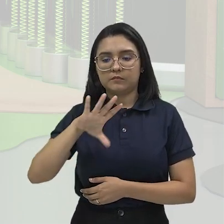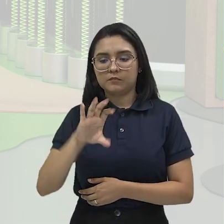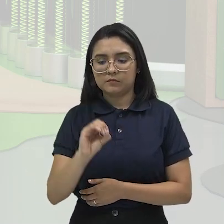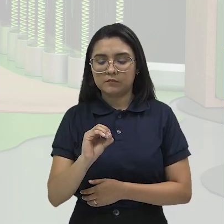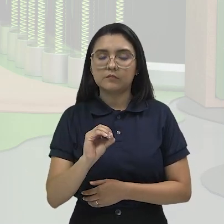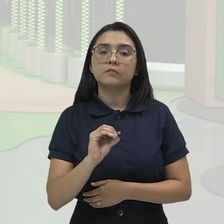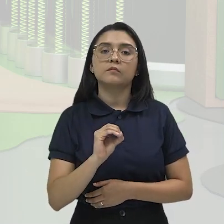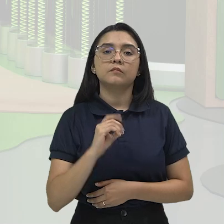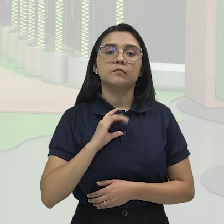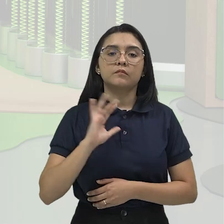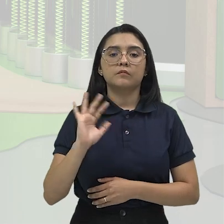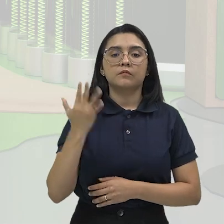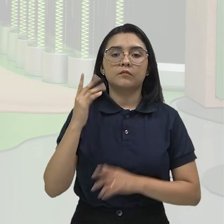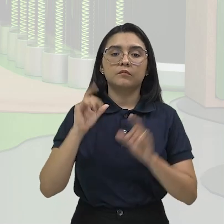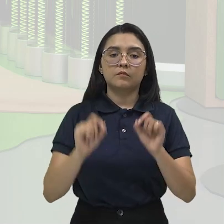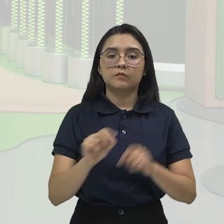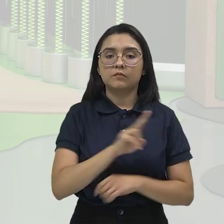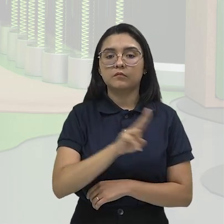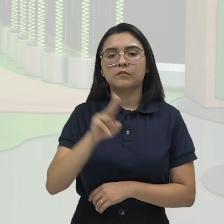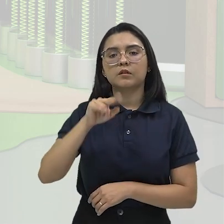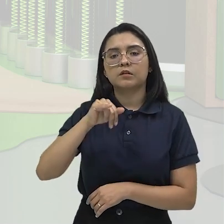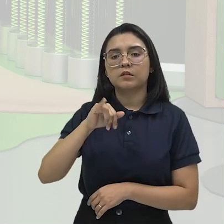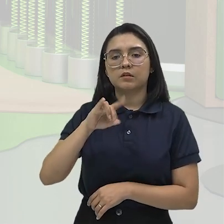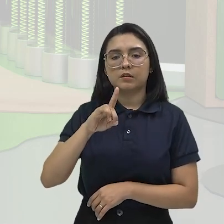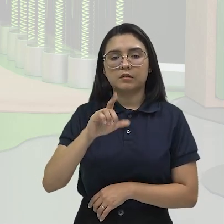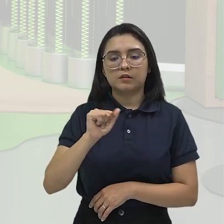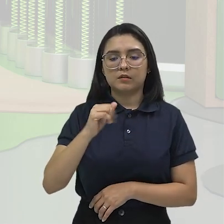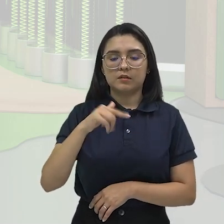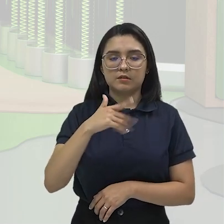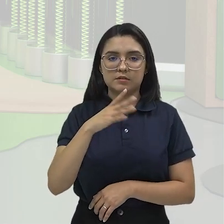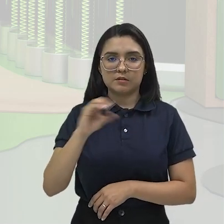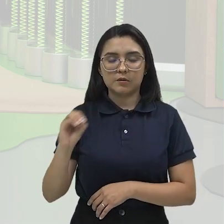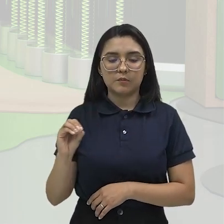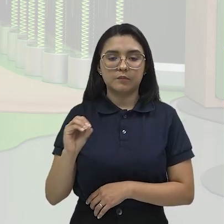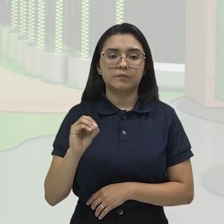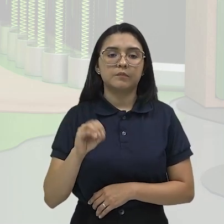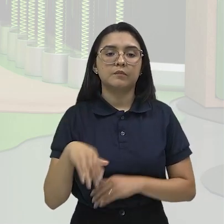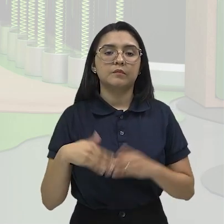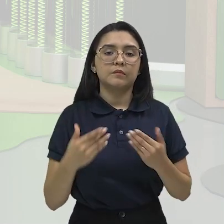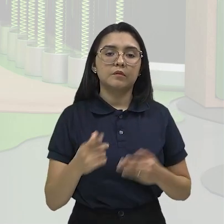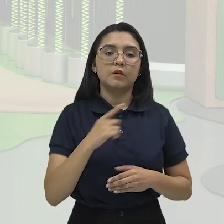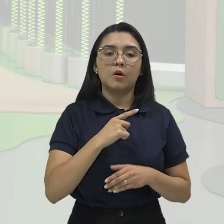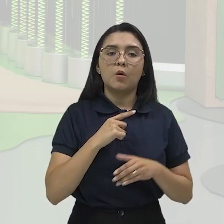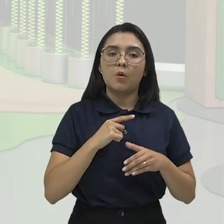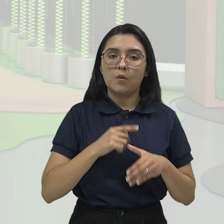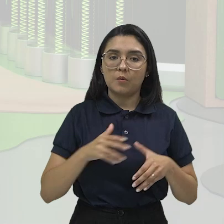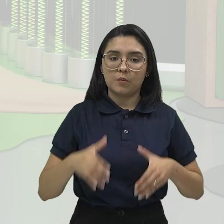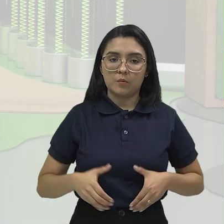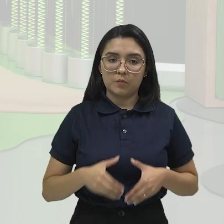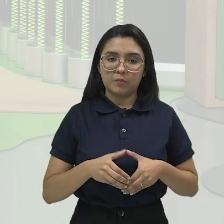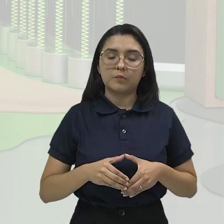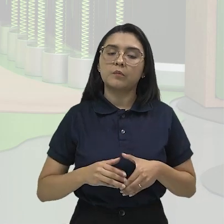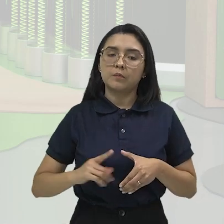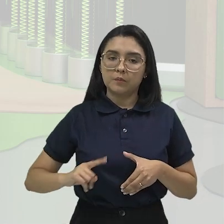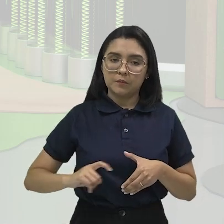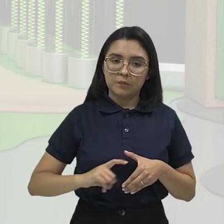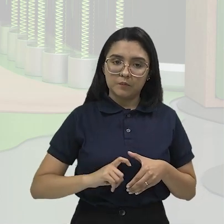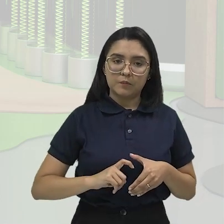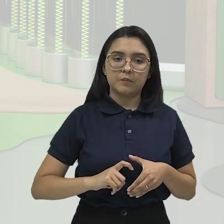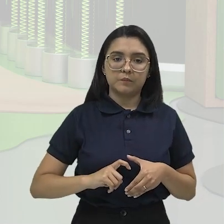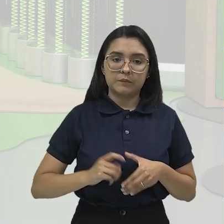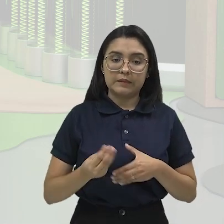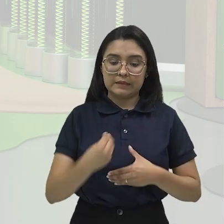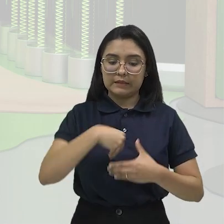né, a chamada nidação. O que é a nidação, gente? É quando o bebê se fixa nessa camada interna